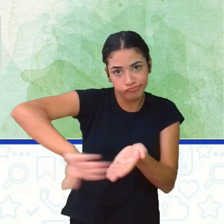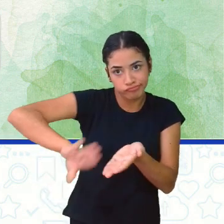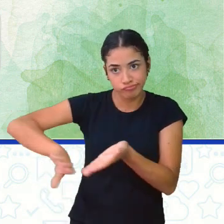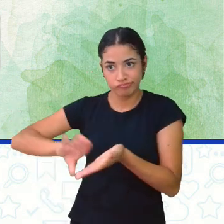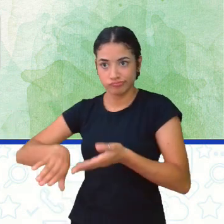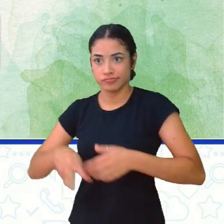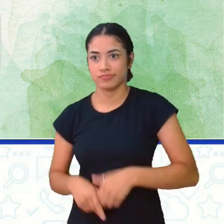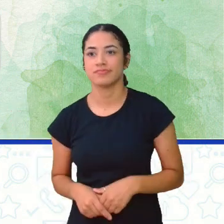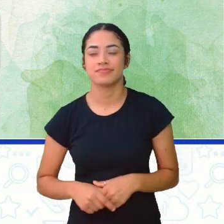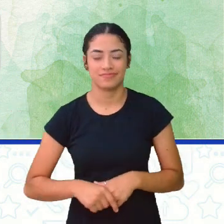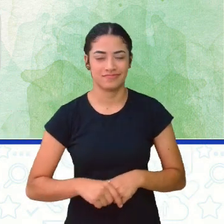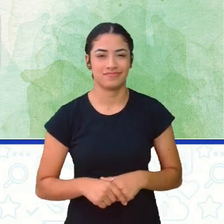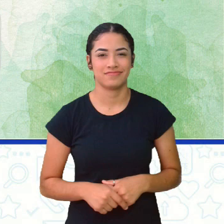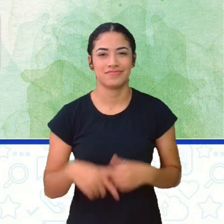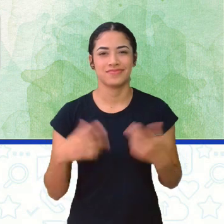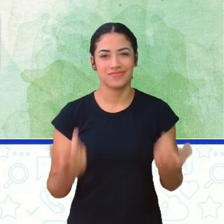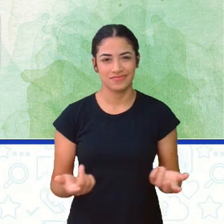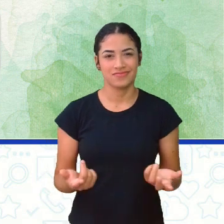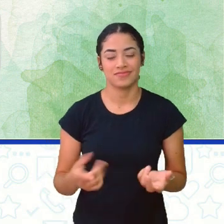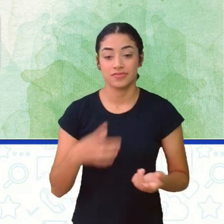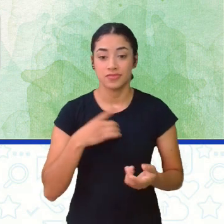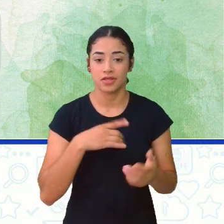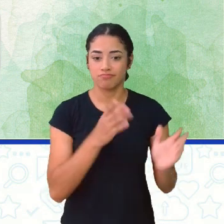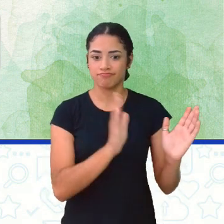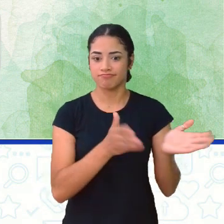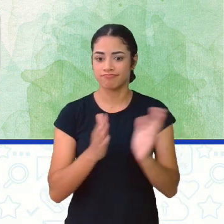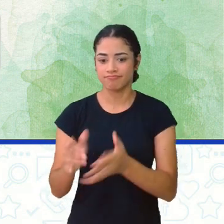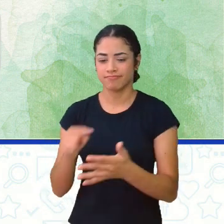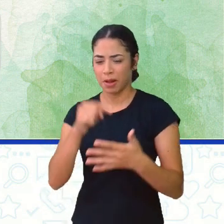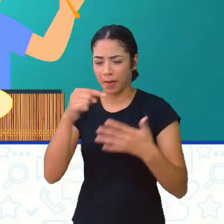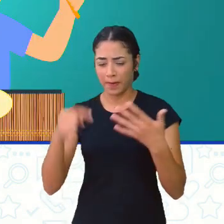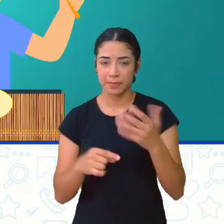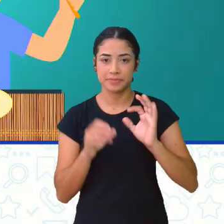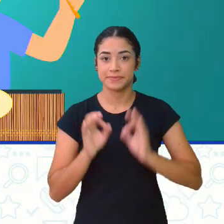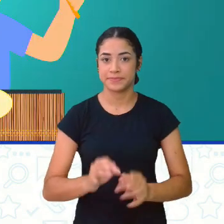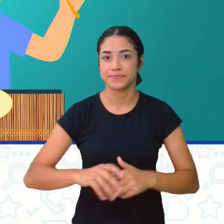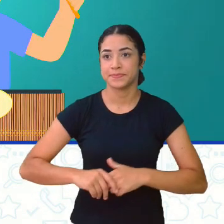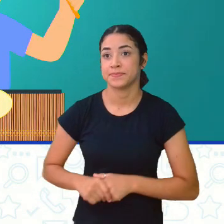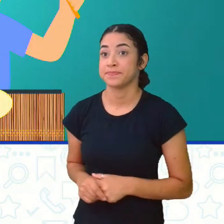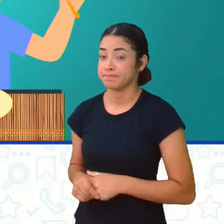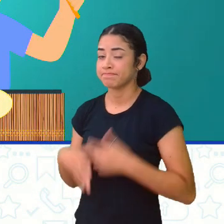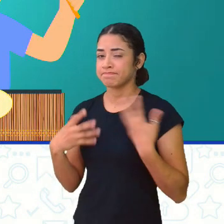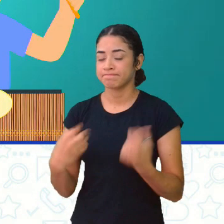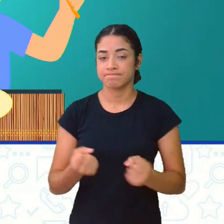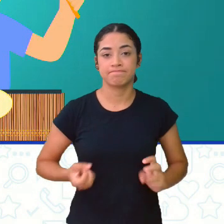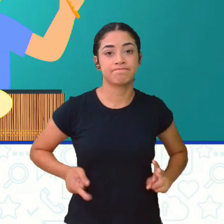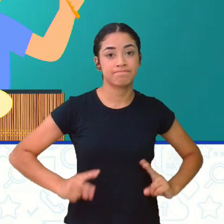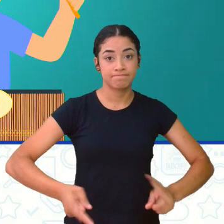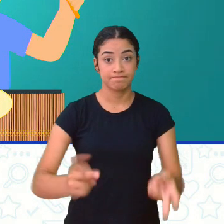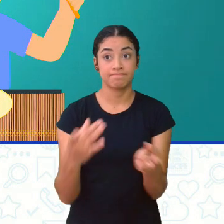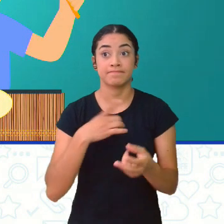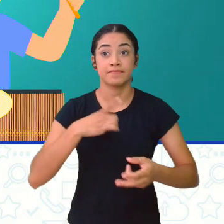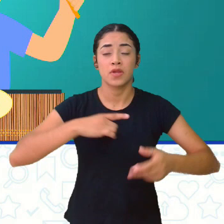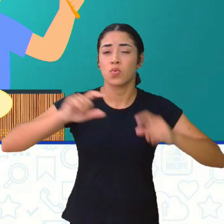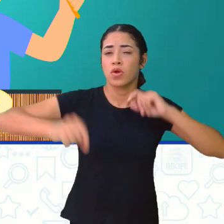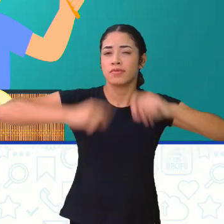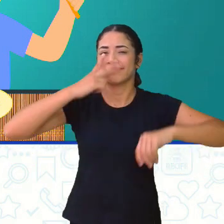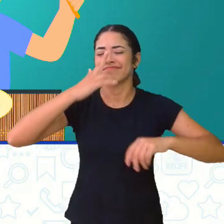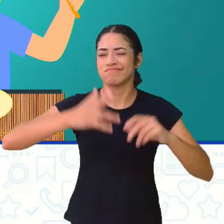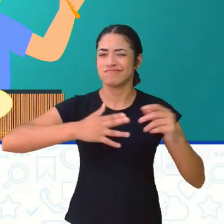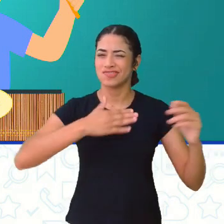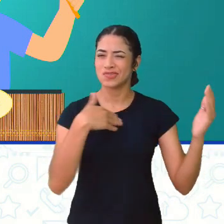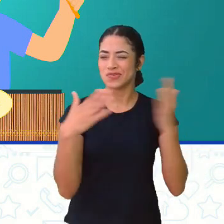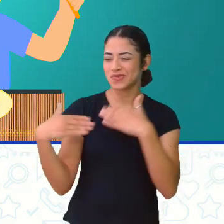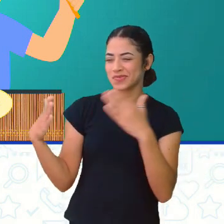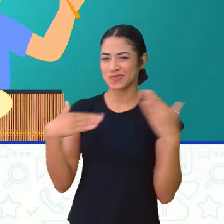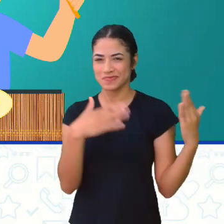Então, essas são as principais etapas da nossa digestão. Mas vamos lá, que aí agora tem uma conversinha, ó.